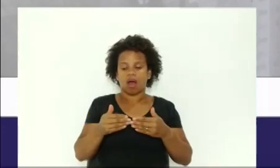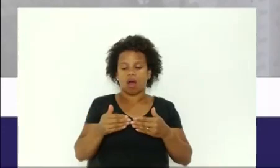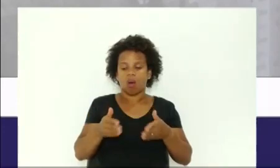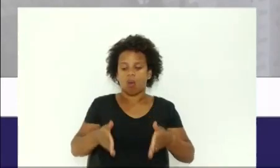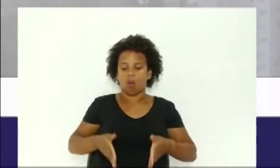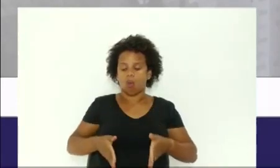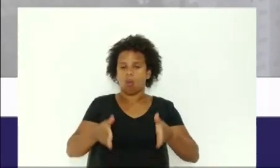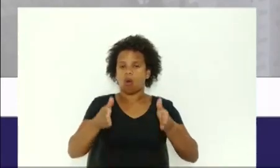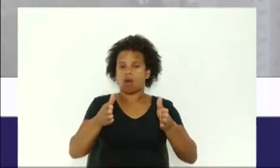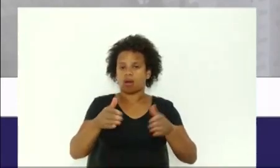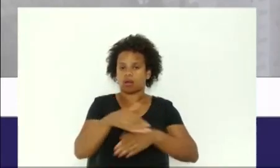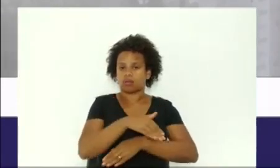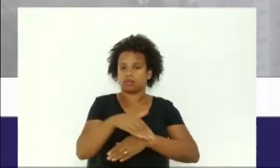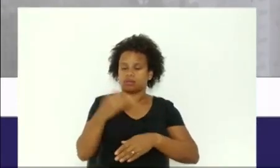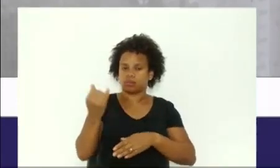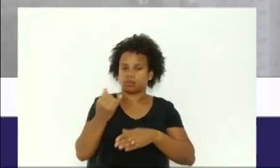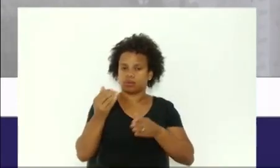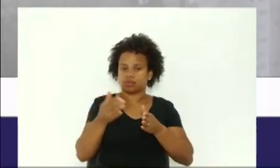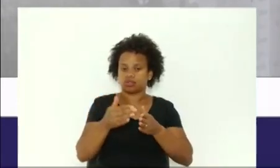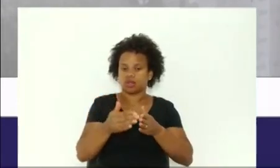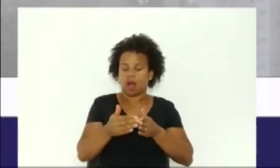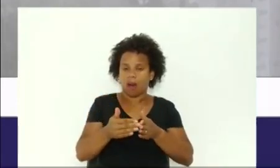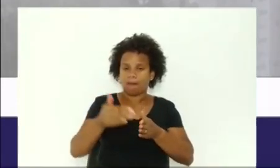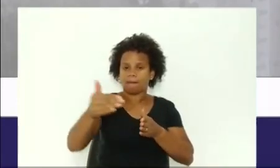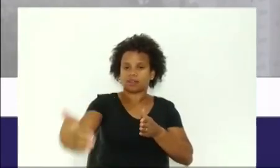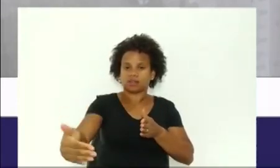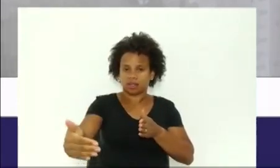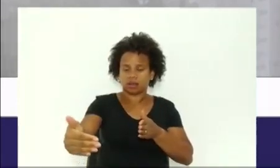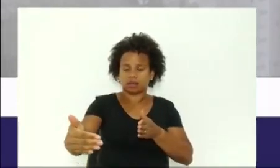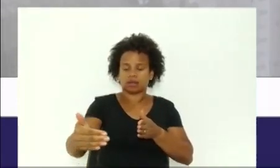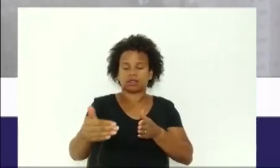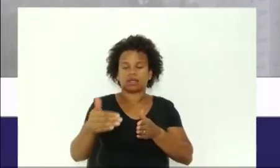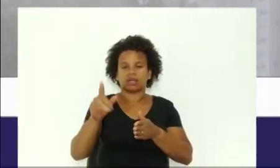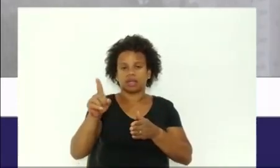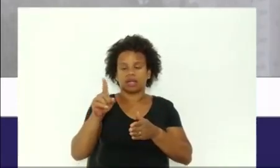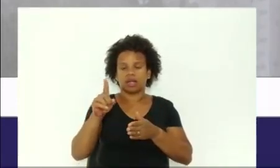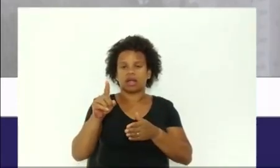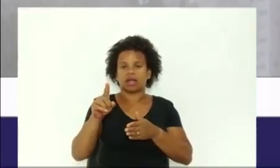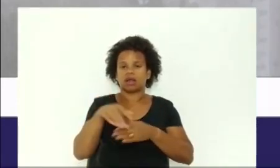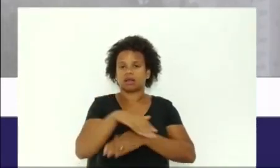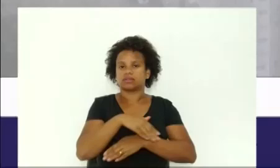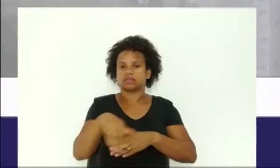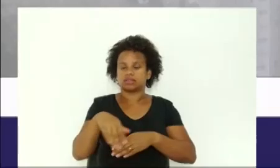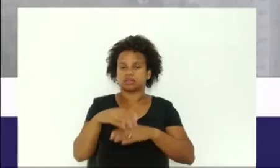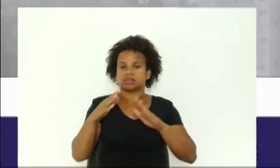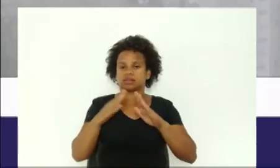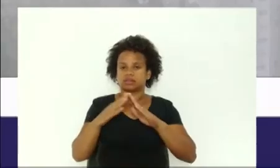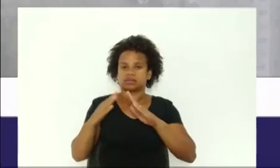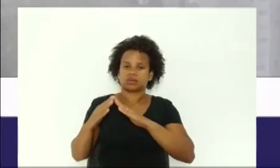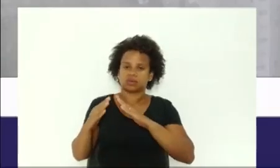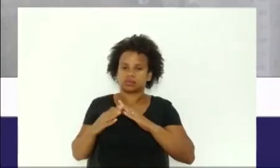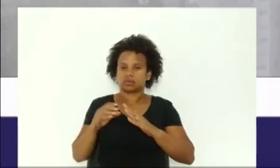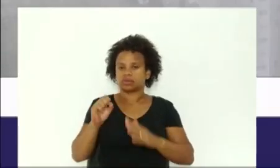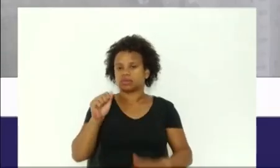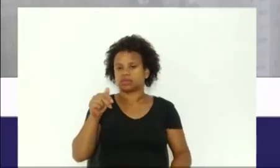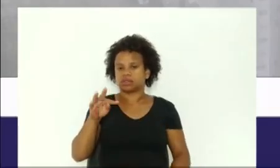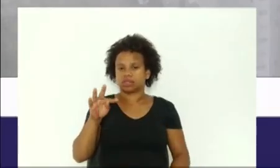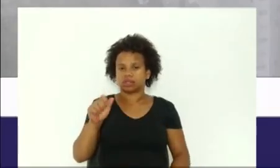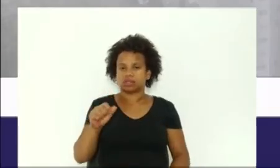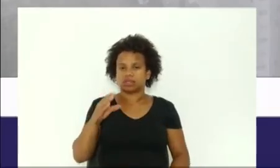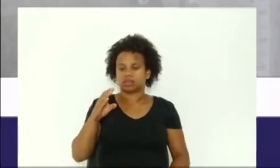Rua 4, lá no residencial Santa Cecília, e a contrapartida que o